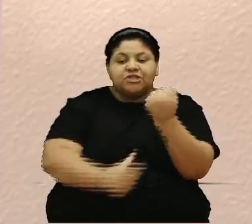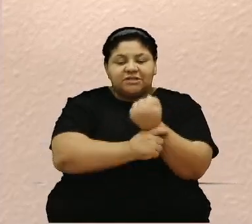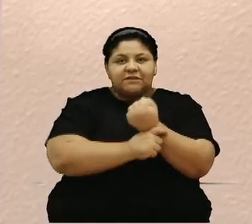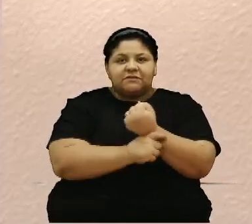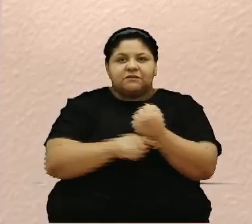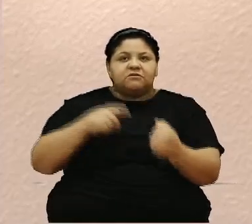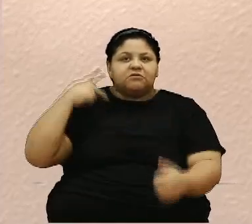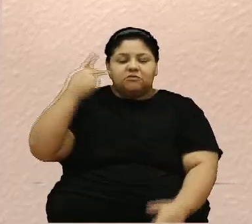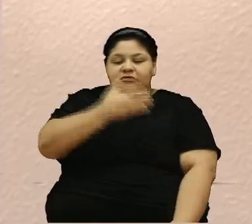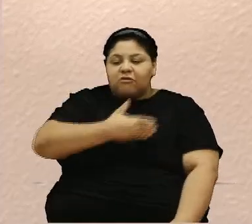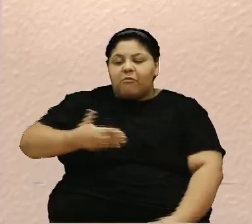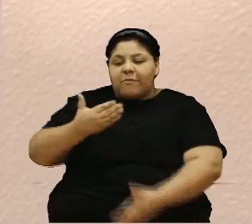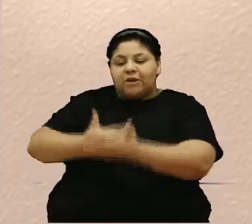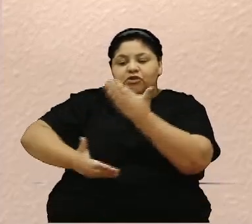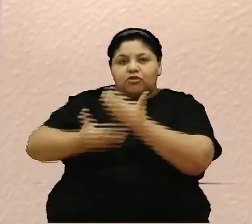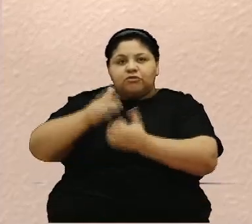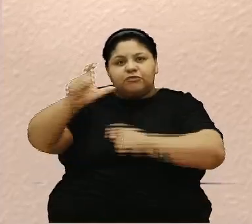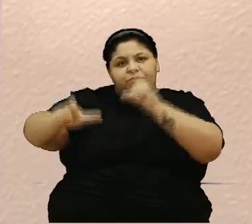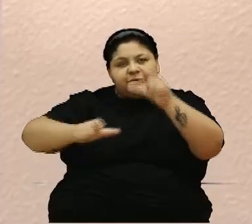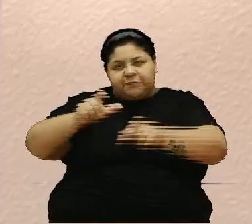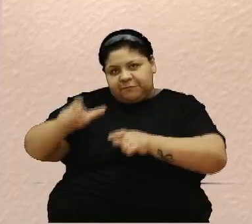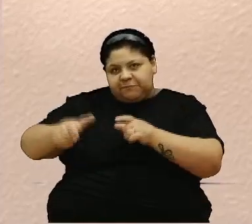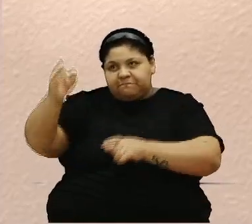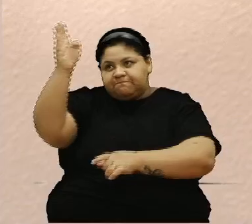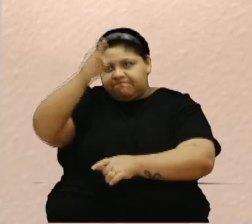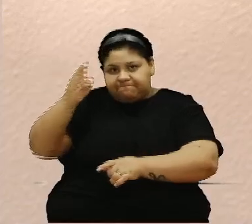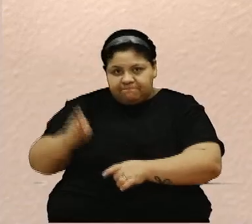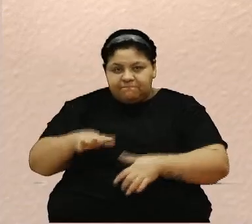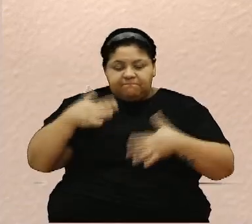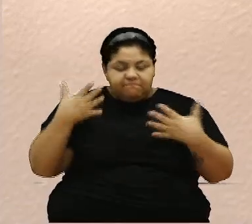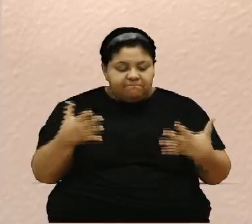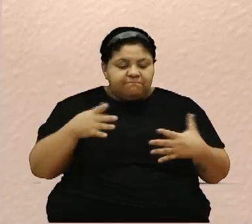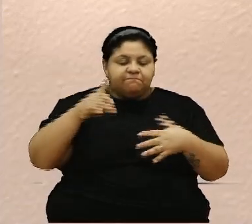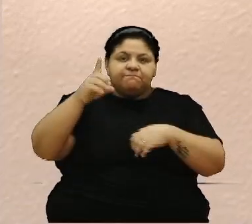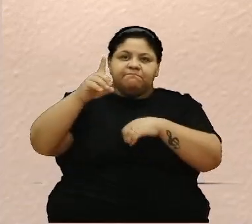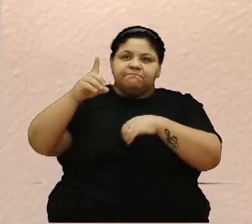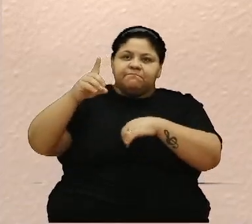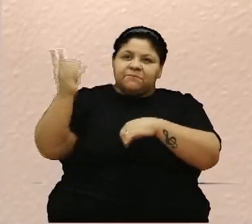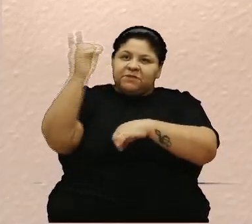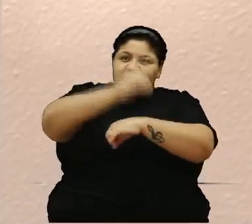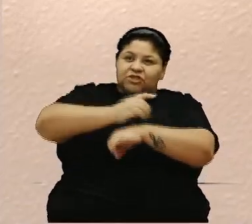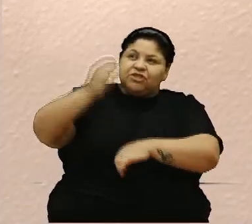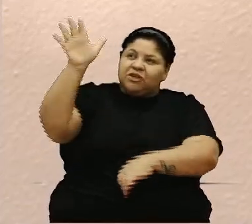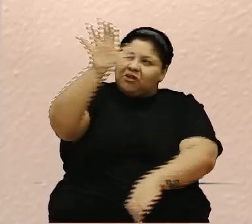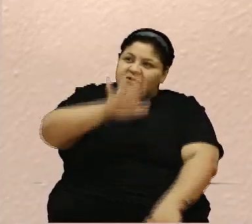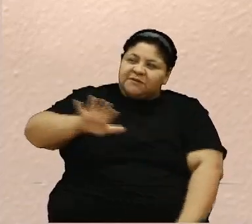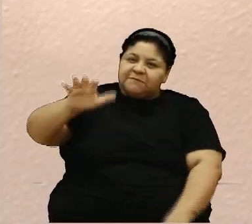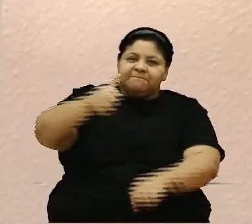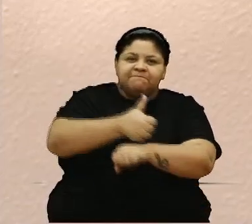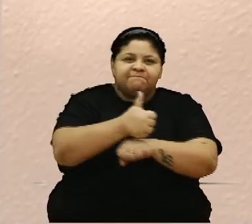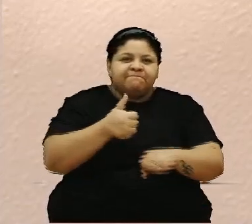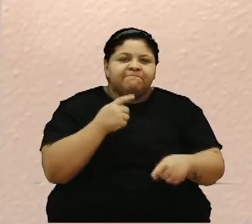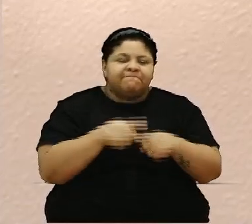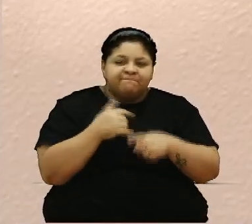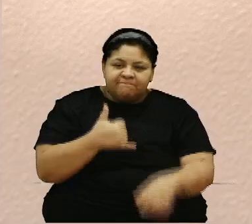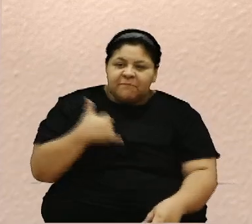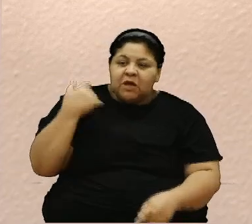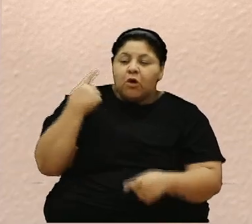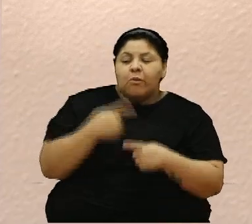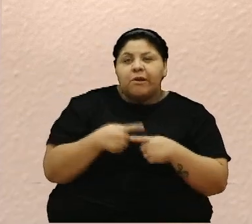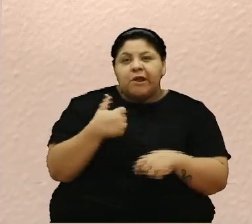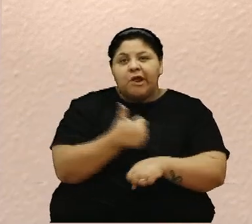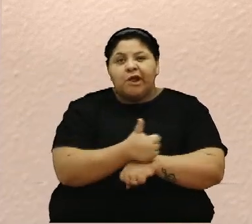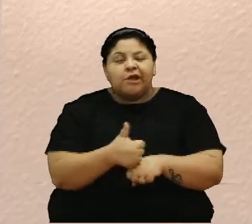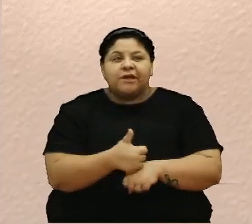públicas para todo cidadão e cidadã brasileiro. Então, o Dia Nacional da nossa profissão nos orgulha muito, porque é uma profissão ainda, de certa